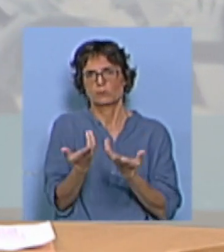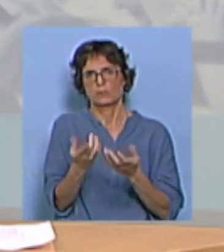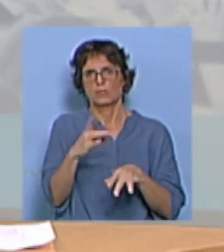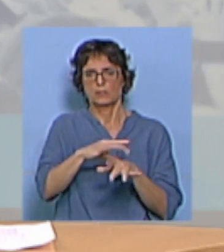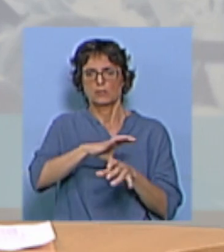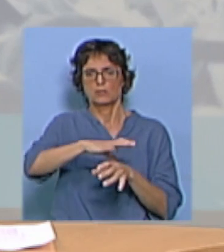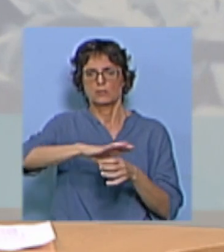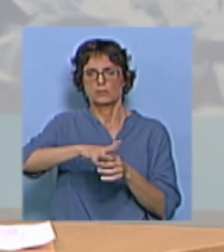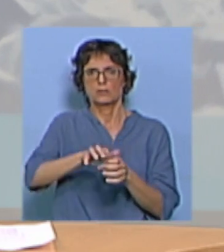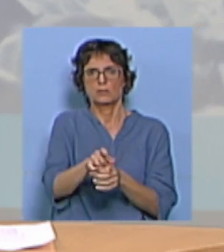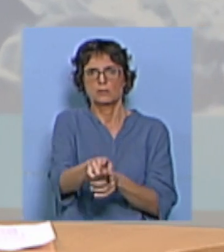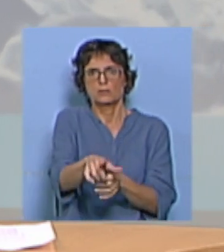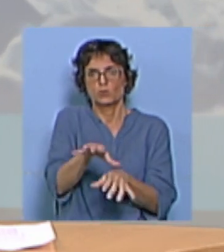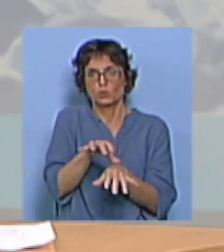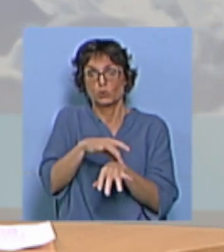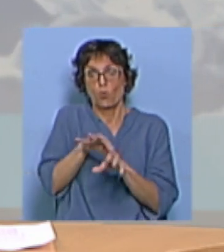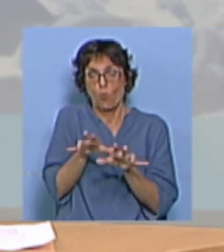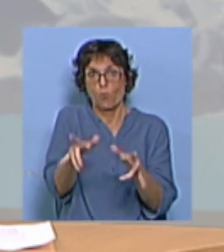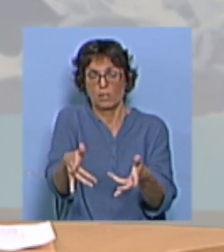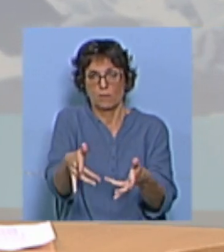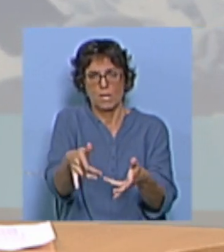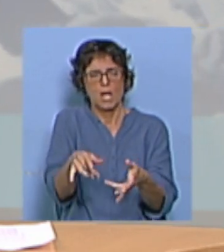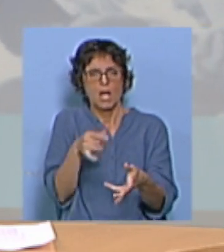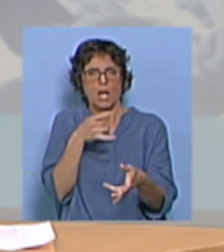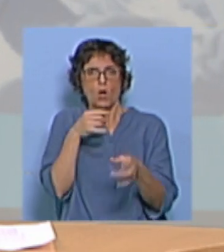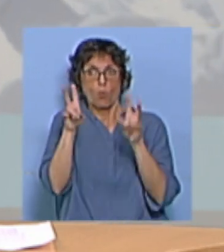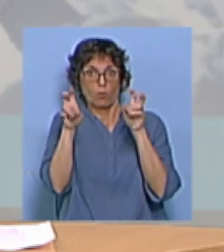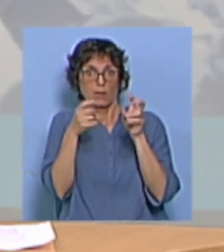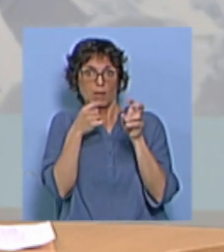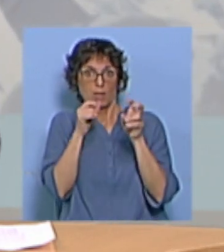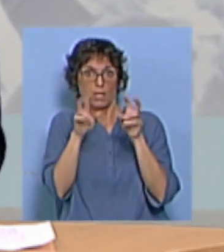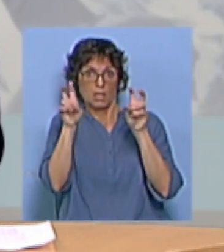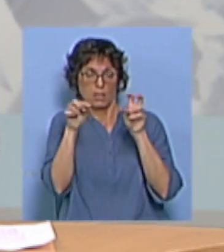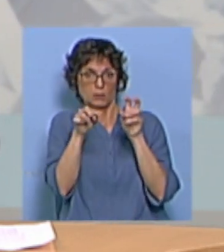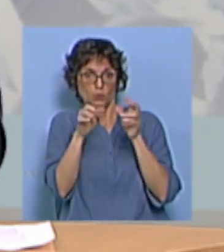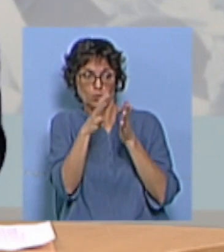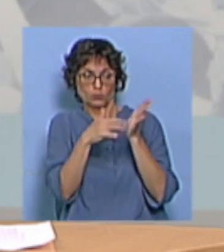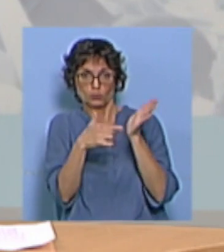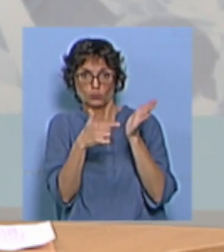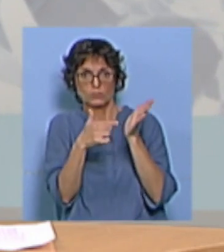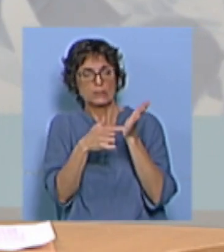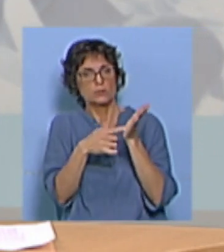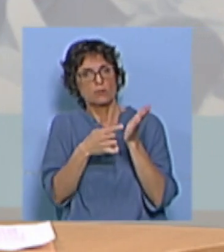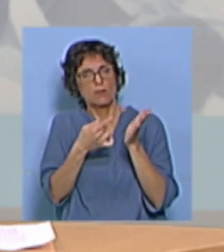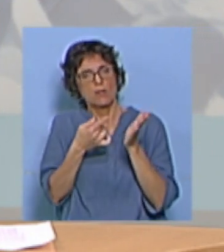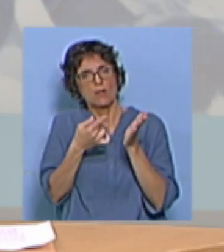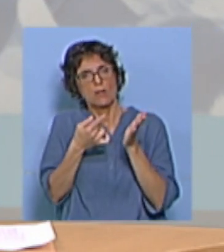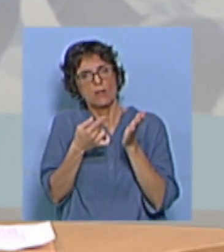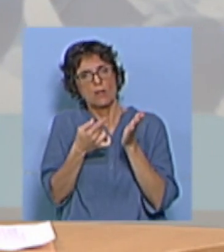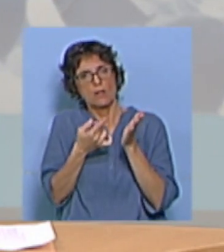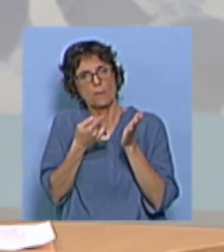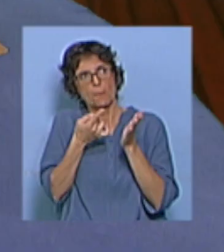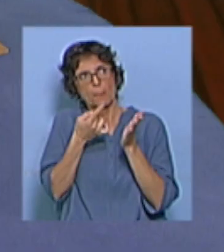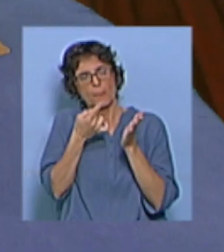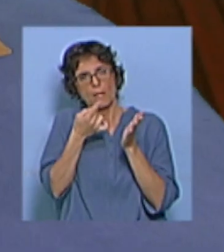pandemia, e como o título diz, recomeçar e reconstruir. Portanto, com um contributo também nosso, como estando na sociedade,